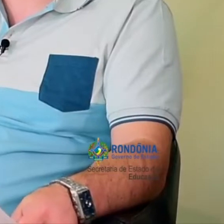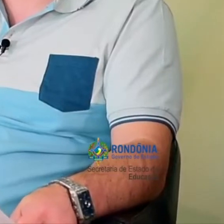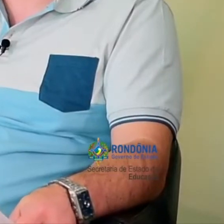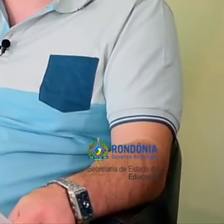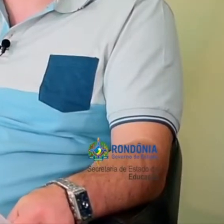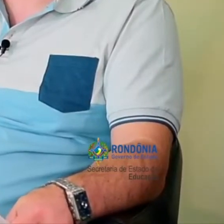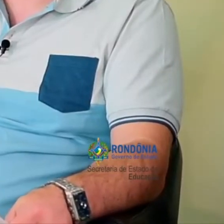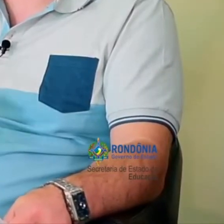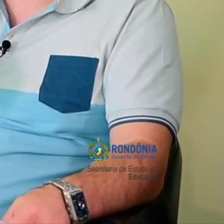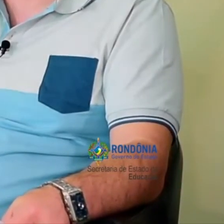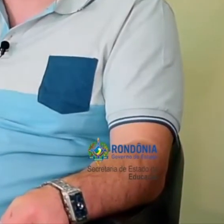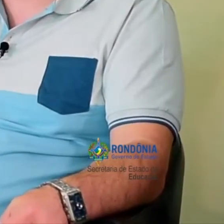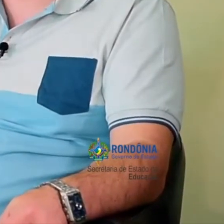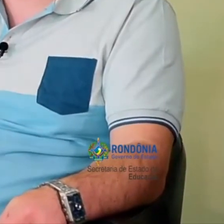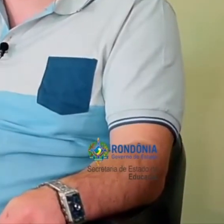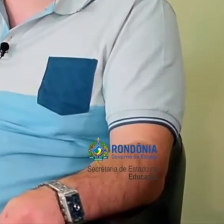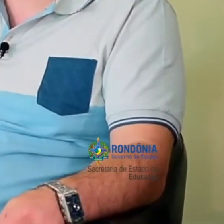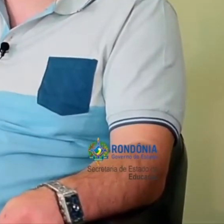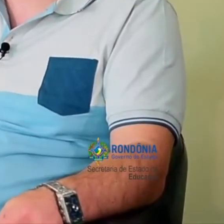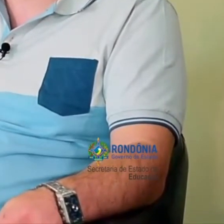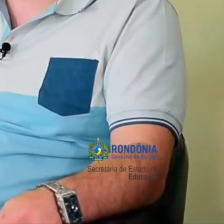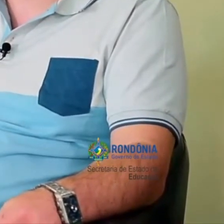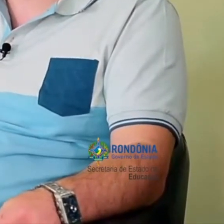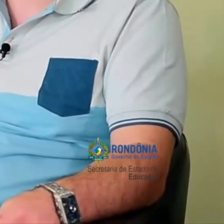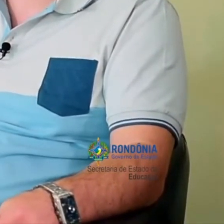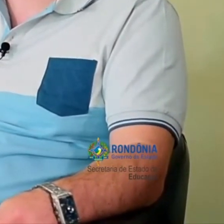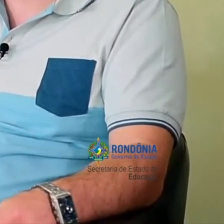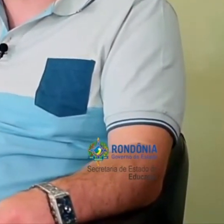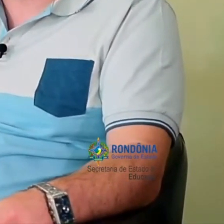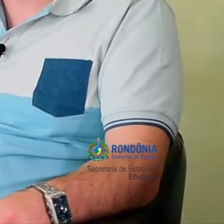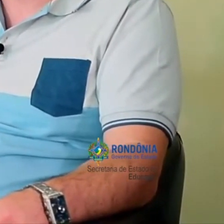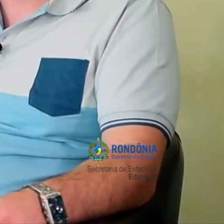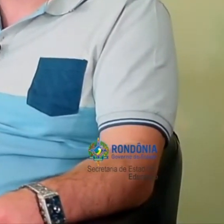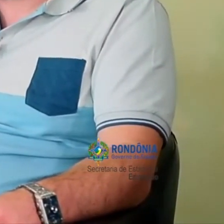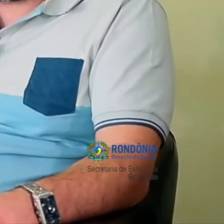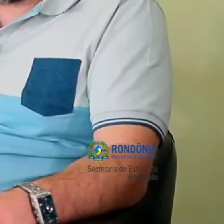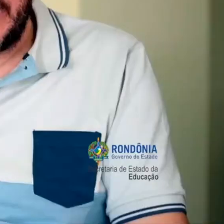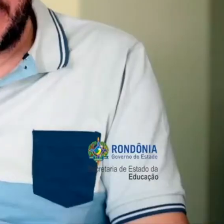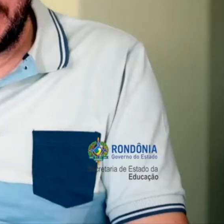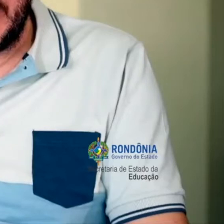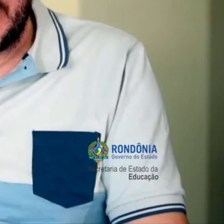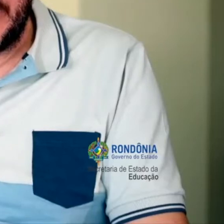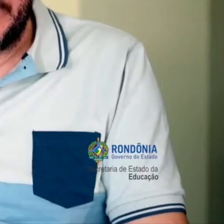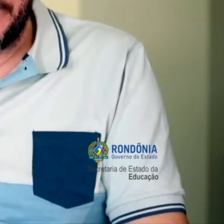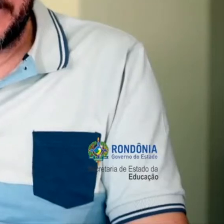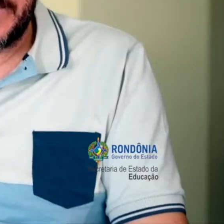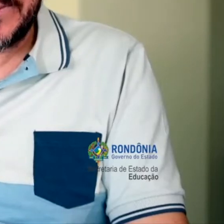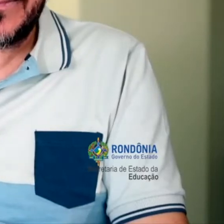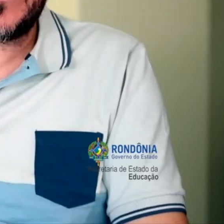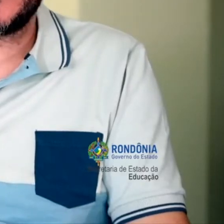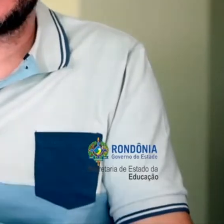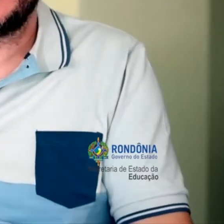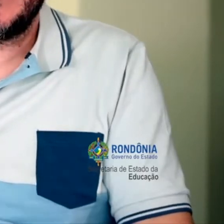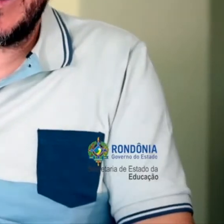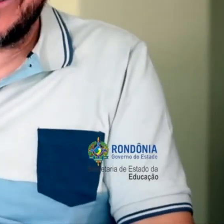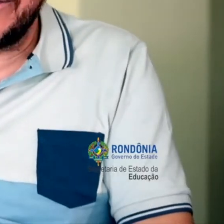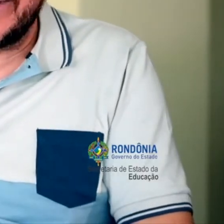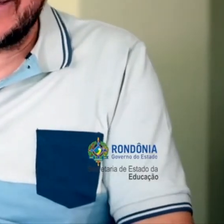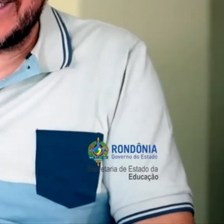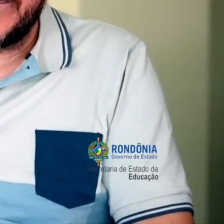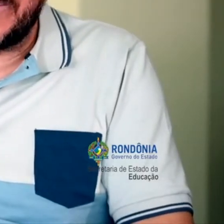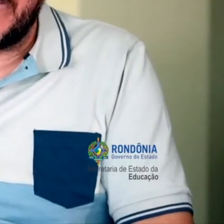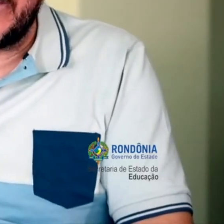período medieval, o interesse é específico em religião, e religião cristã. Então, isso é bastante importante.